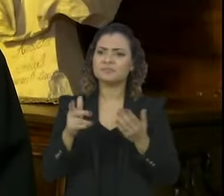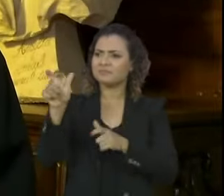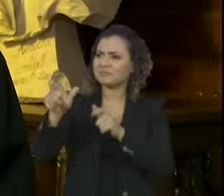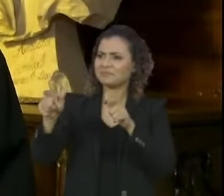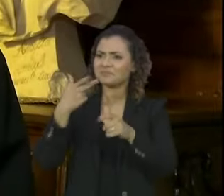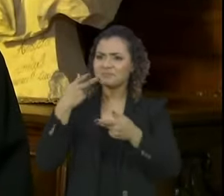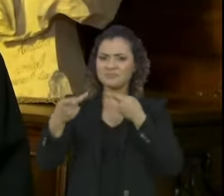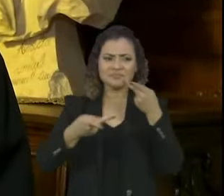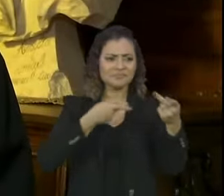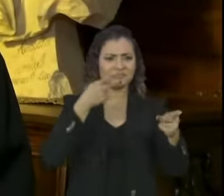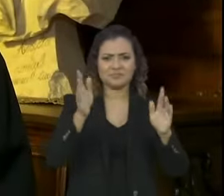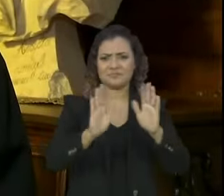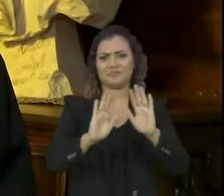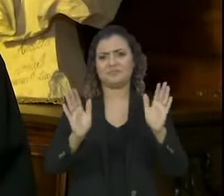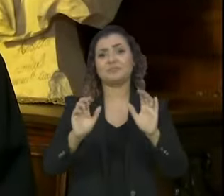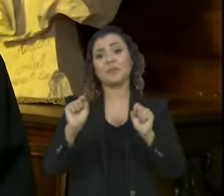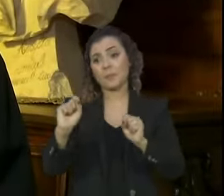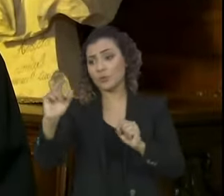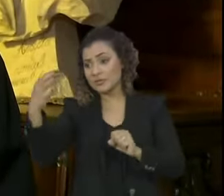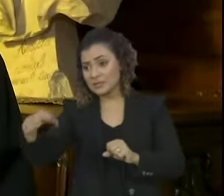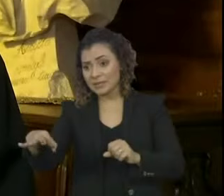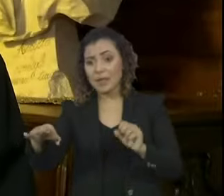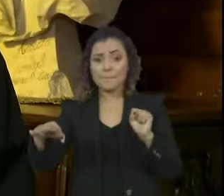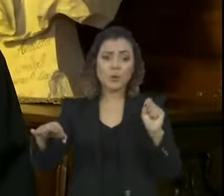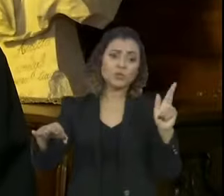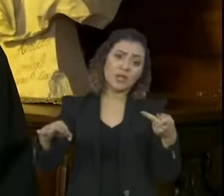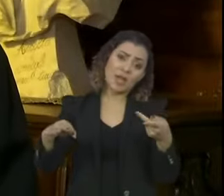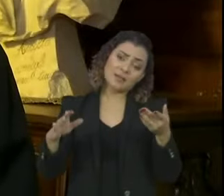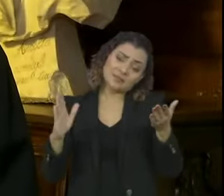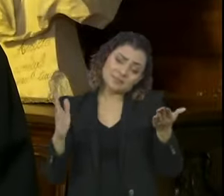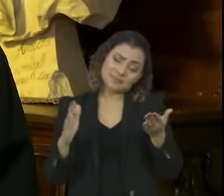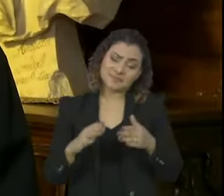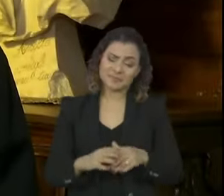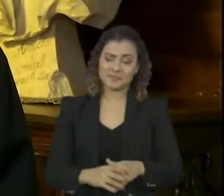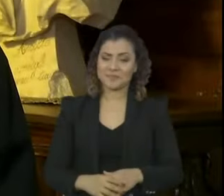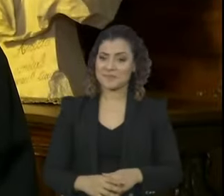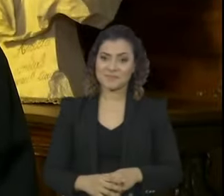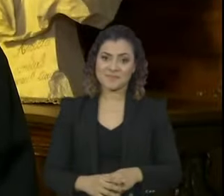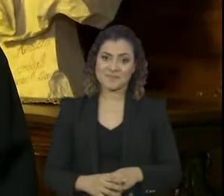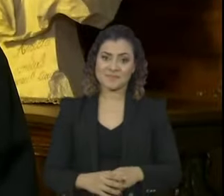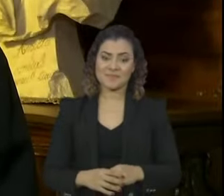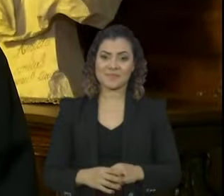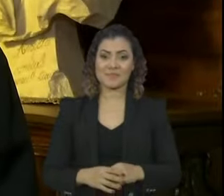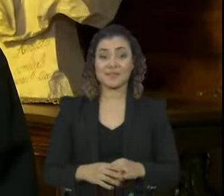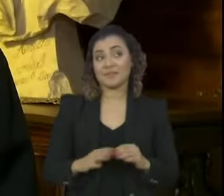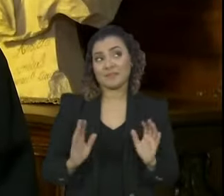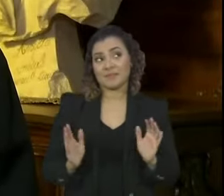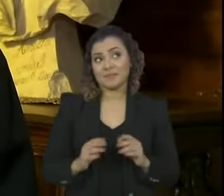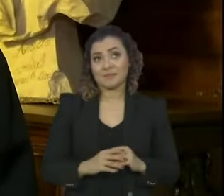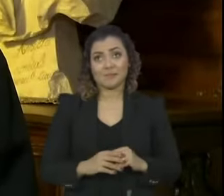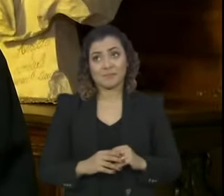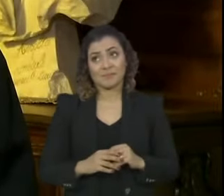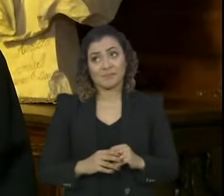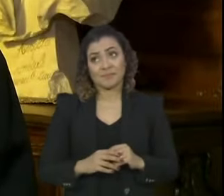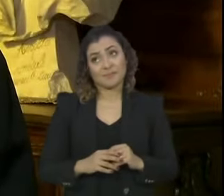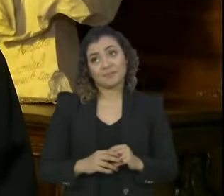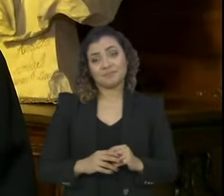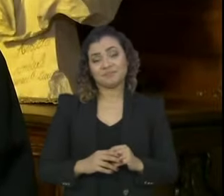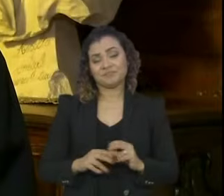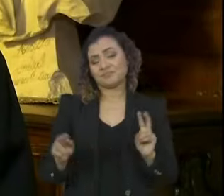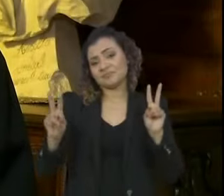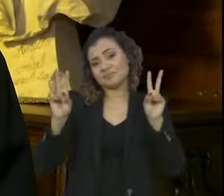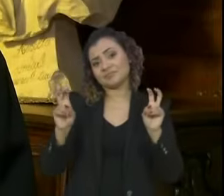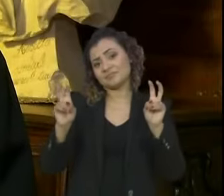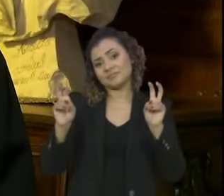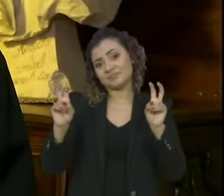dizem olha podem acertar Como podem errar né É e eu acho que essa é uma questão